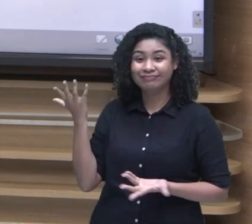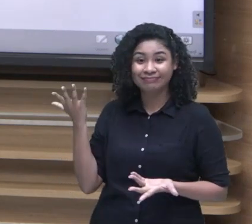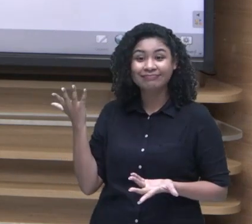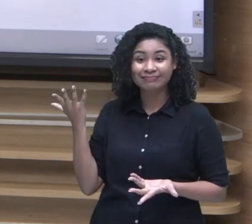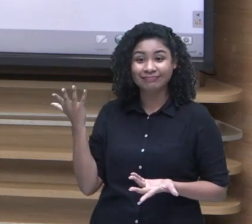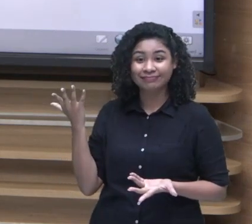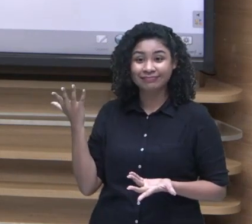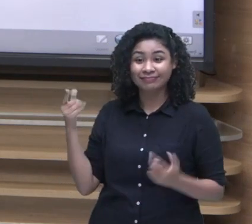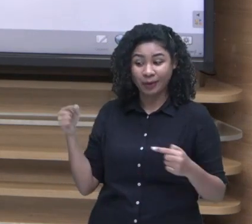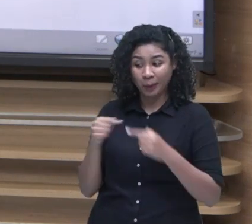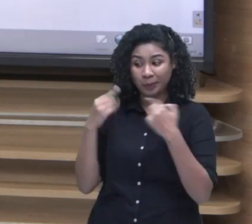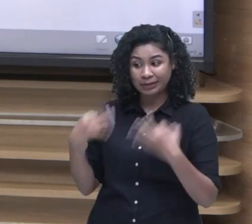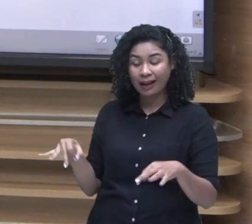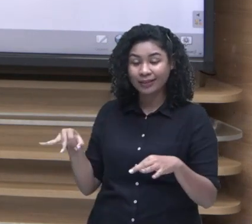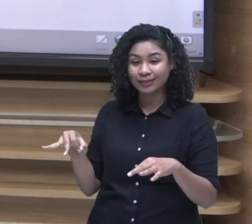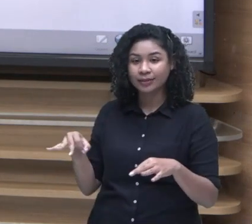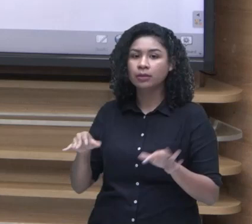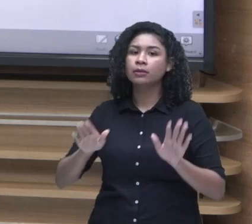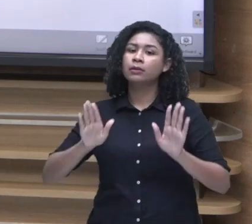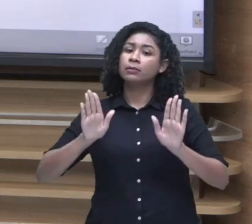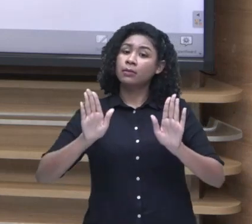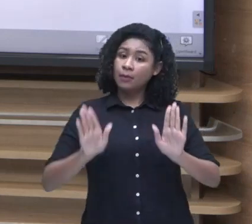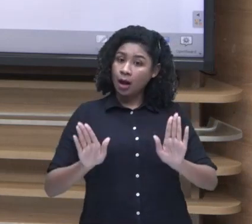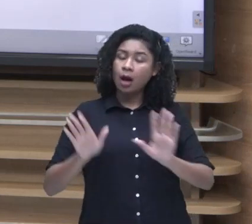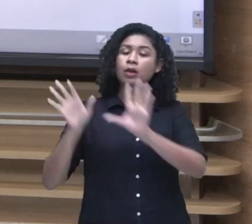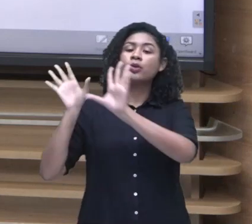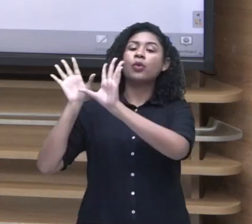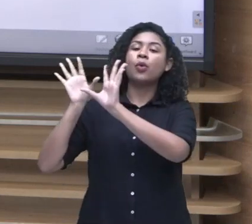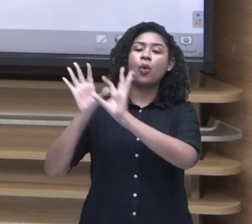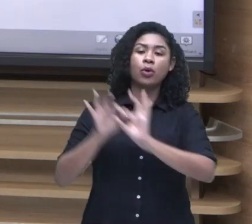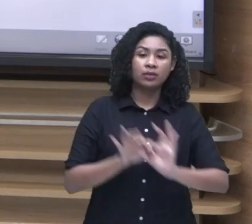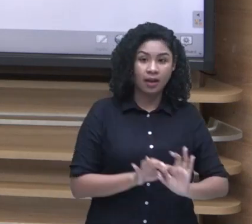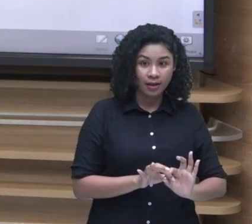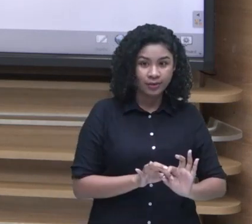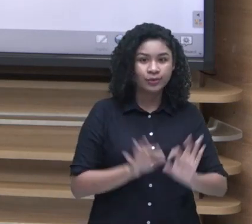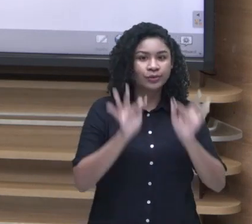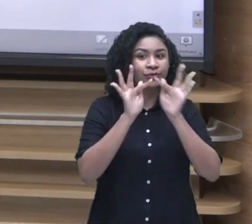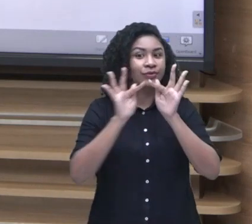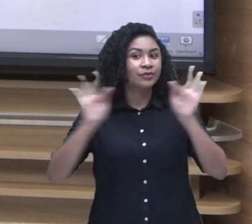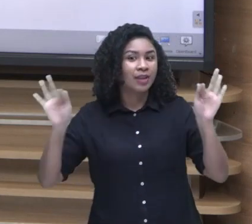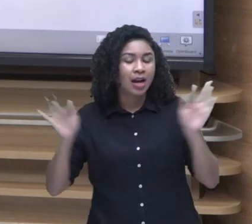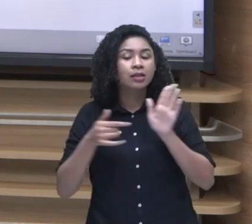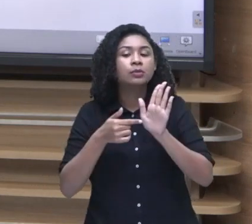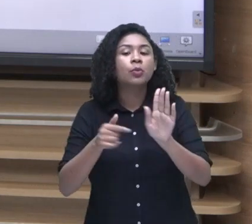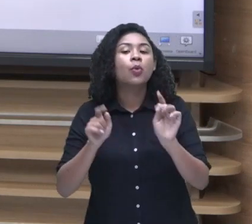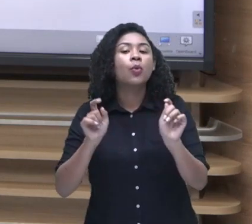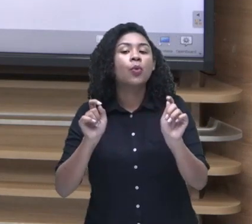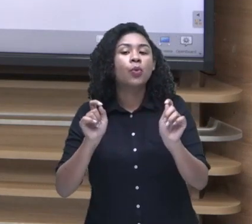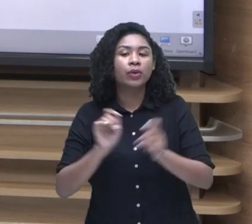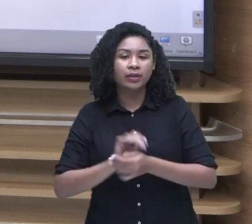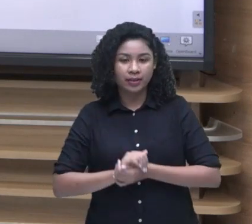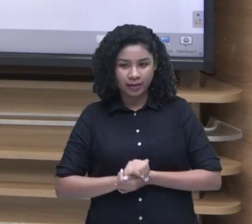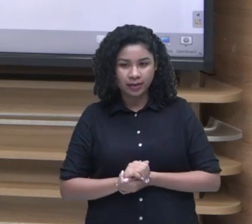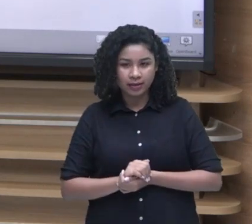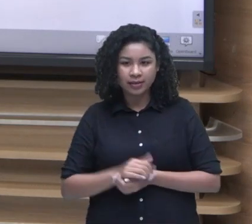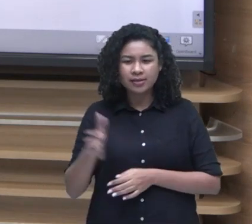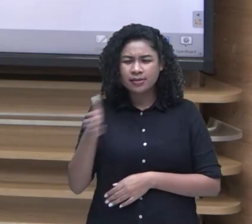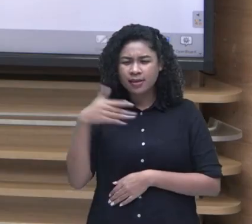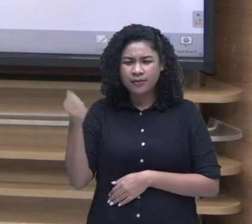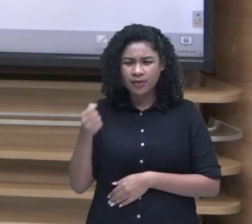né? Então, boca aqui a gente está vendo que está representando a entrada,